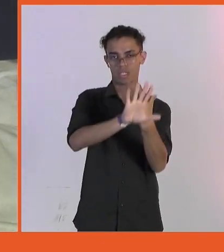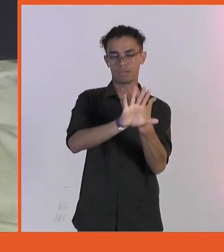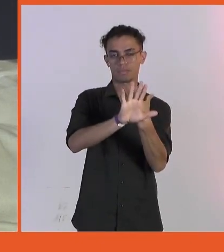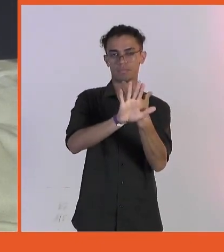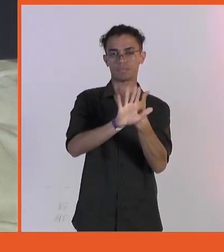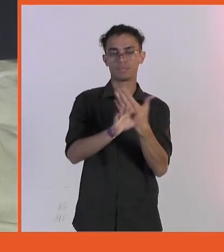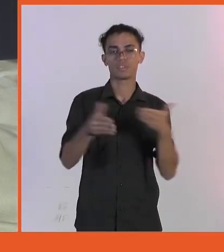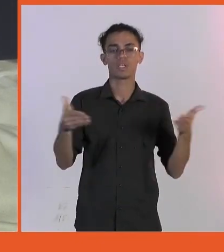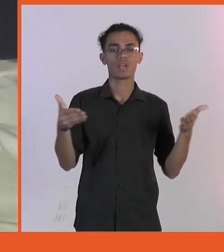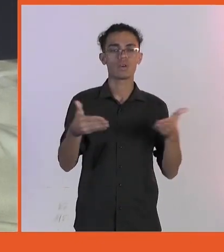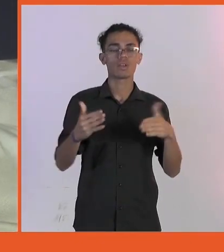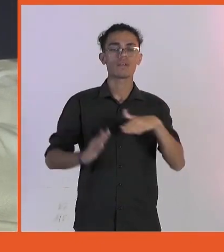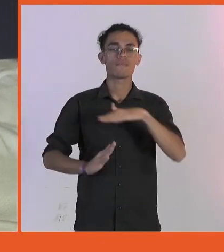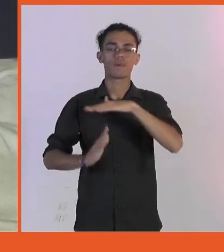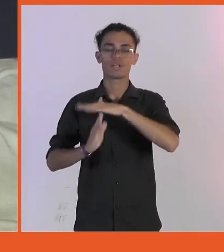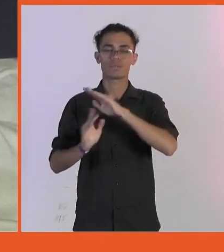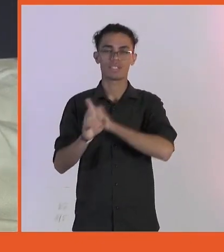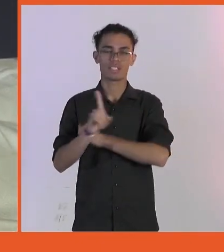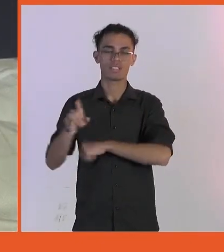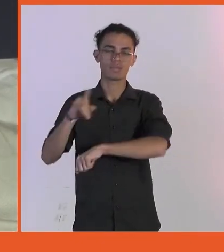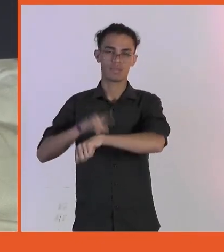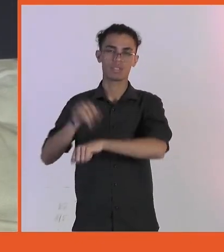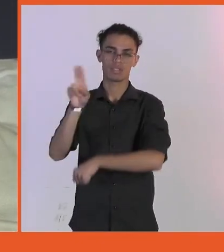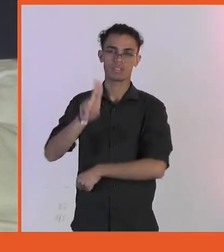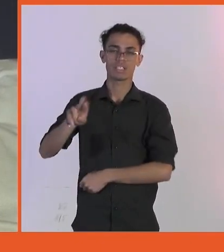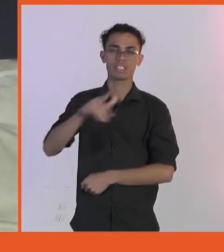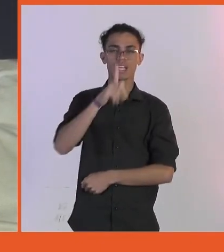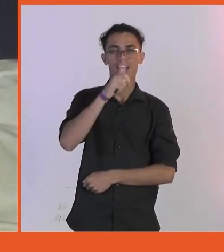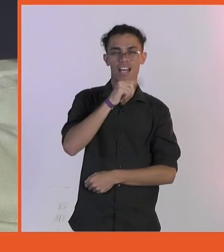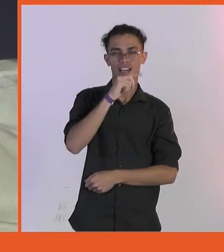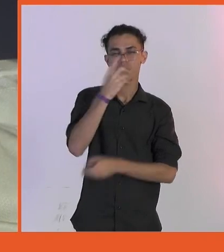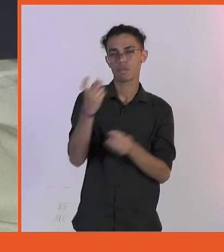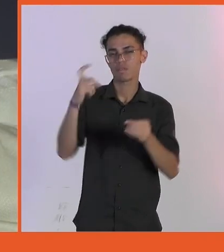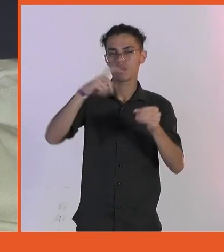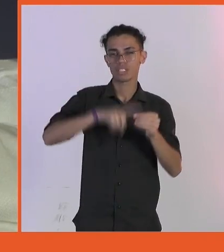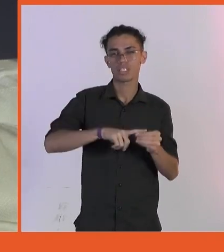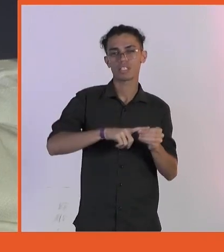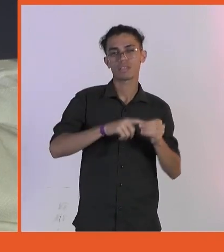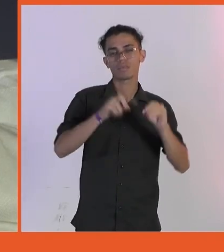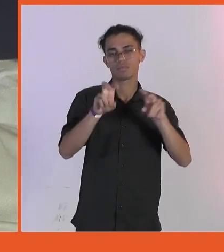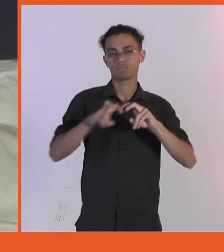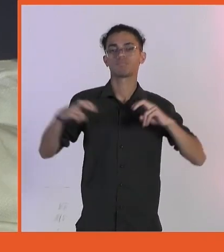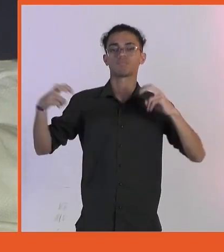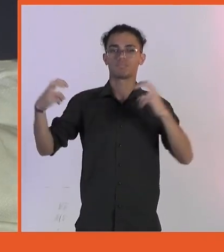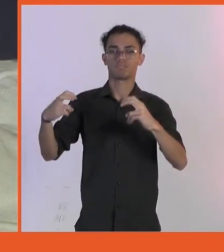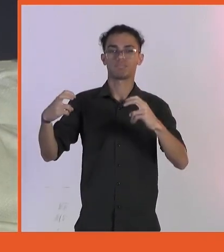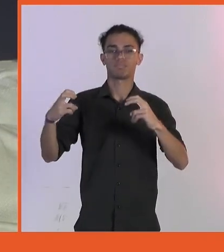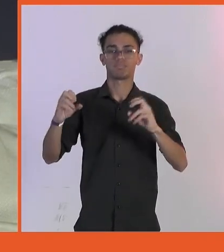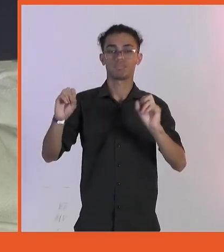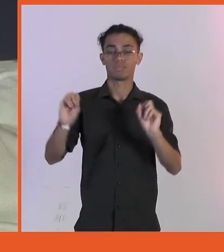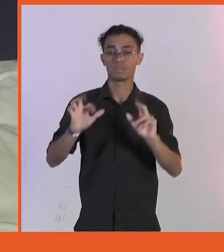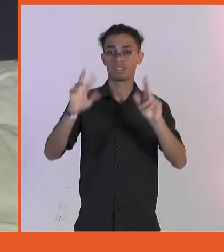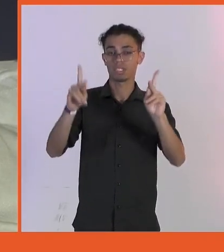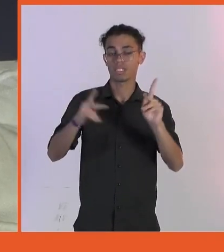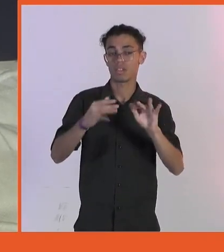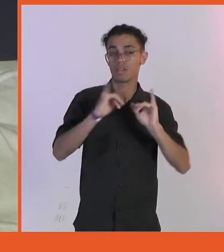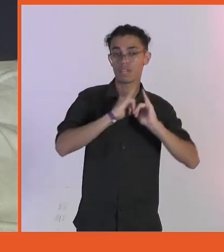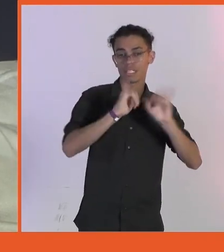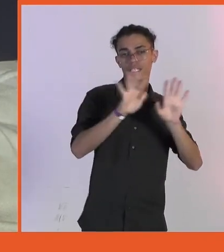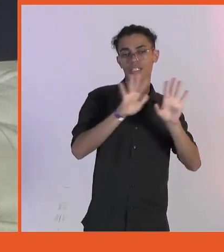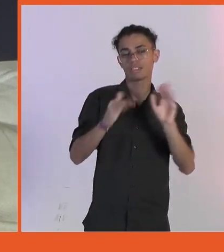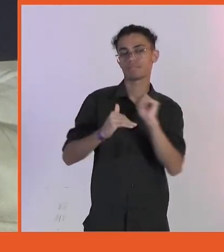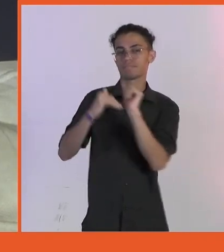essa é a hora de fazer a pausa para o xixi, pegar uma água para voltar aqui com a nossa próxima atração também, que eu também não vou contar. Vou deixar